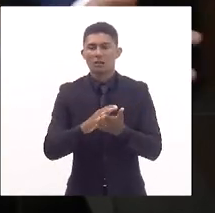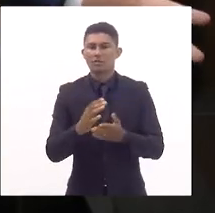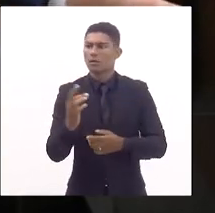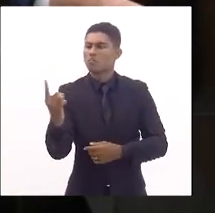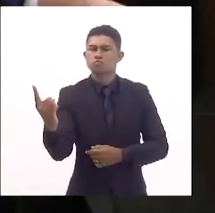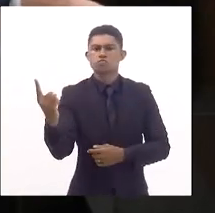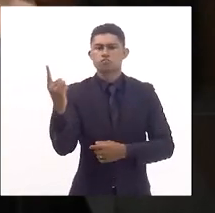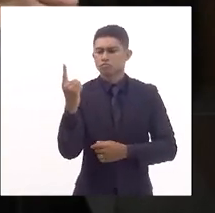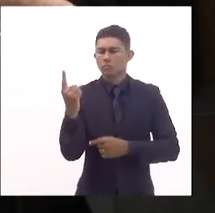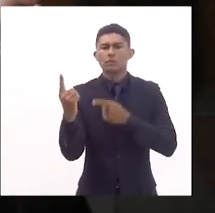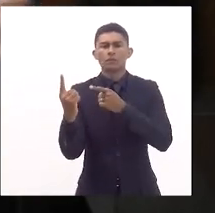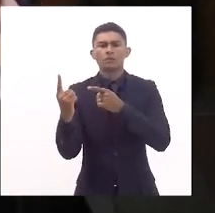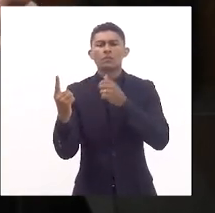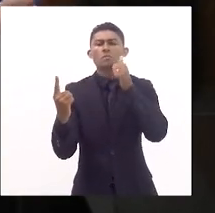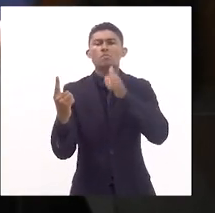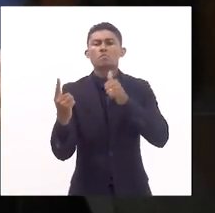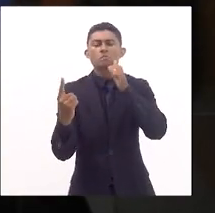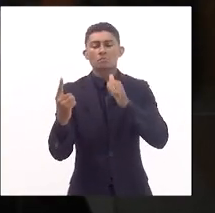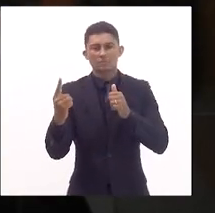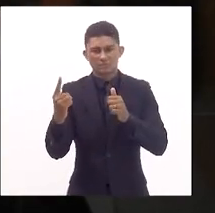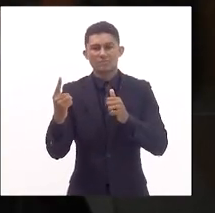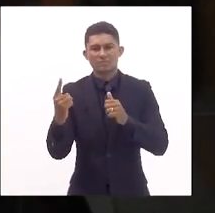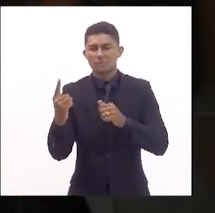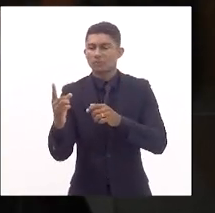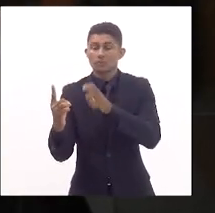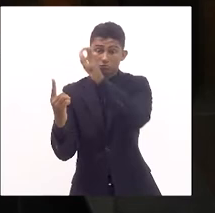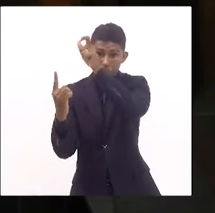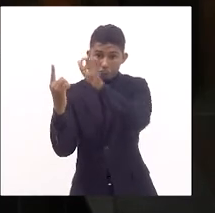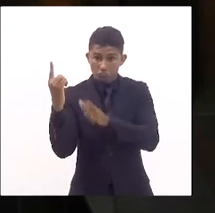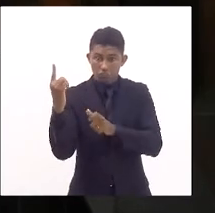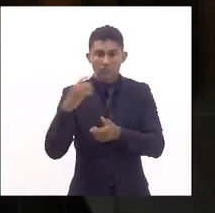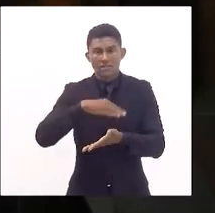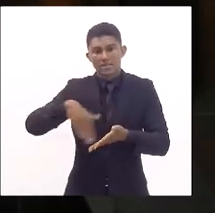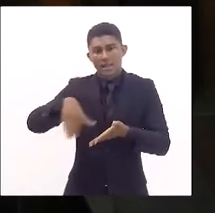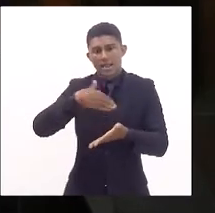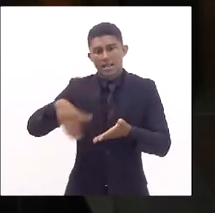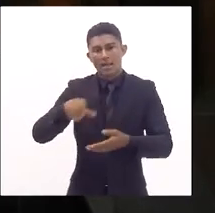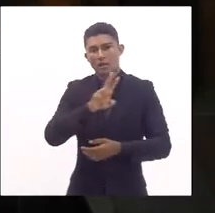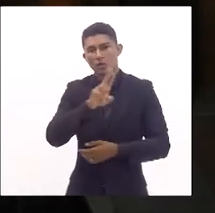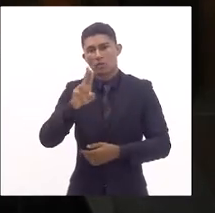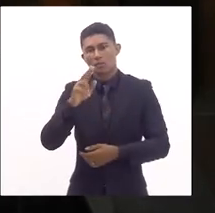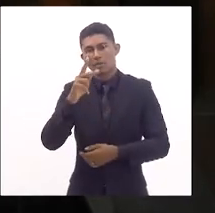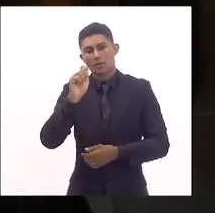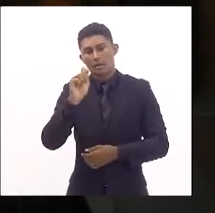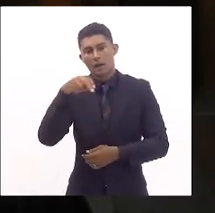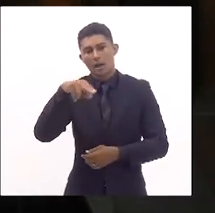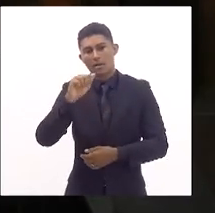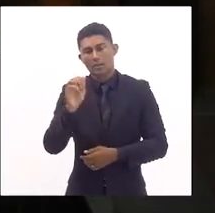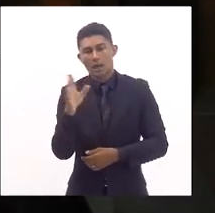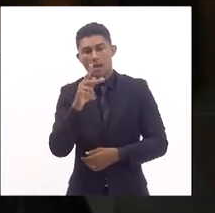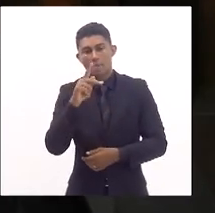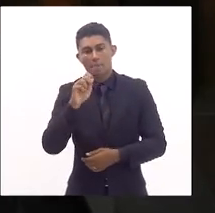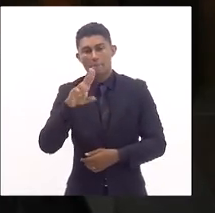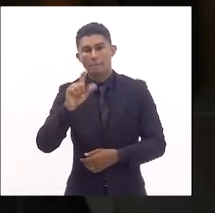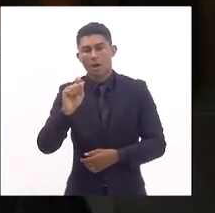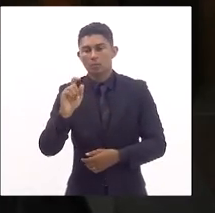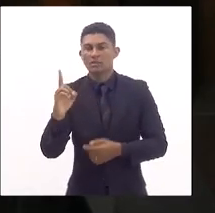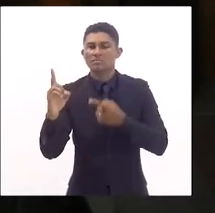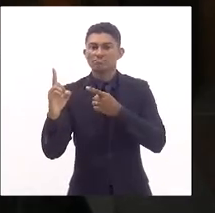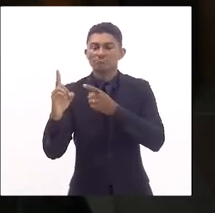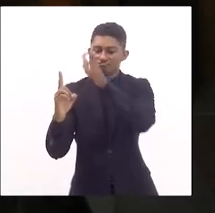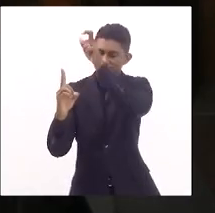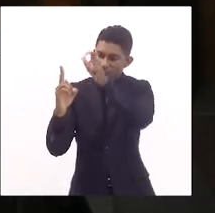e a Secretaria Municipal de Saúde Ana Paula Bragança essa mesmo